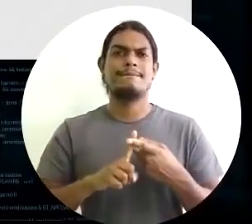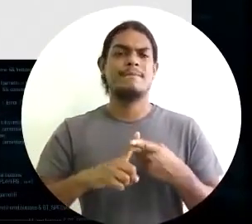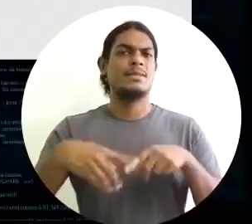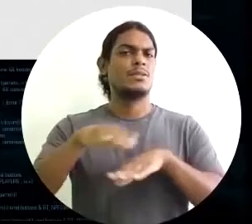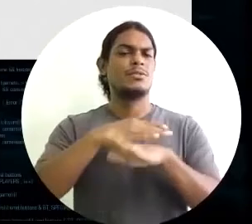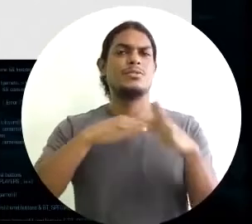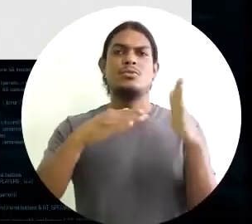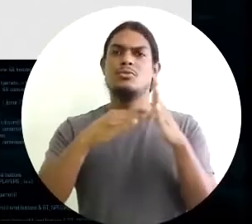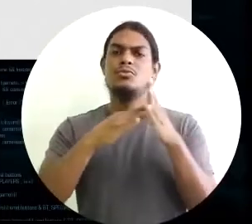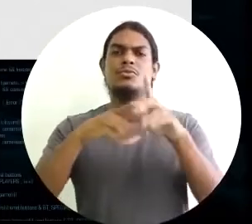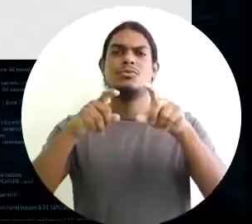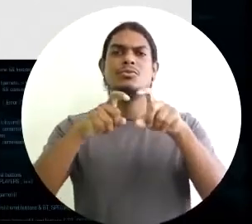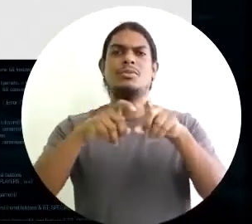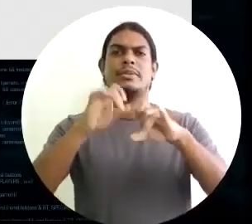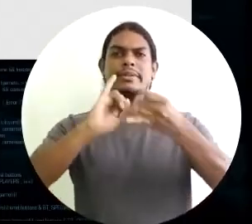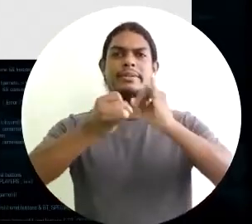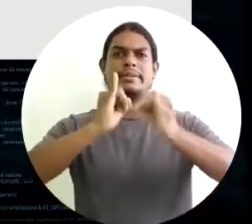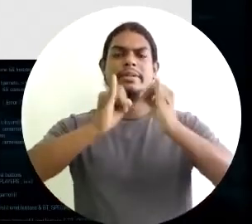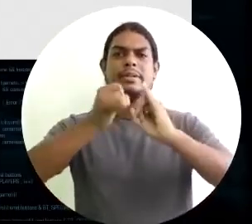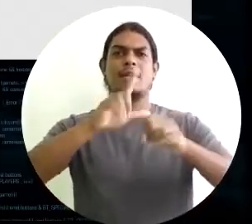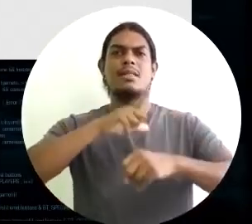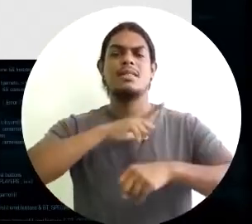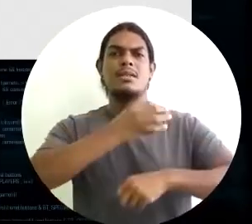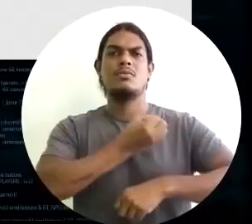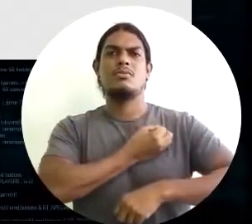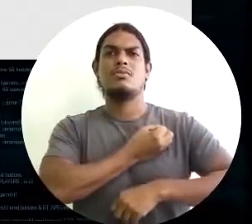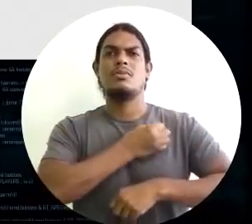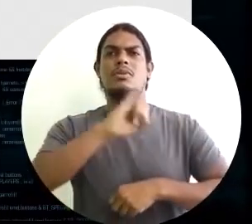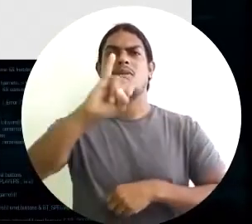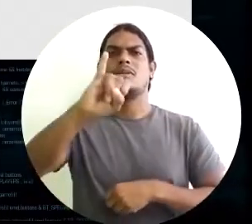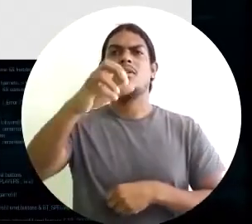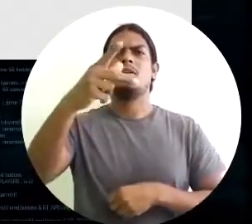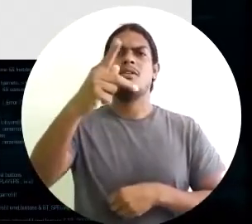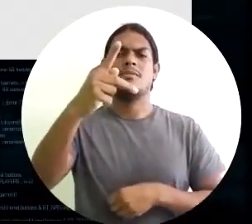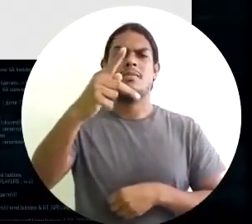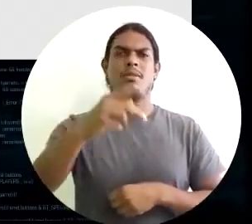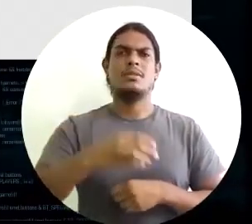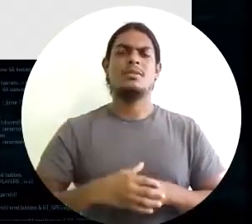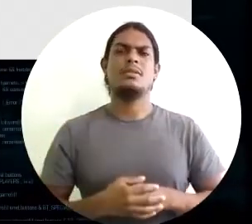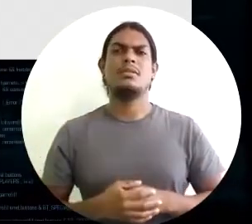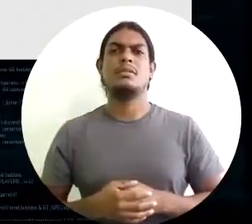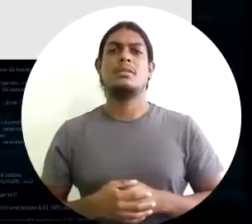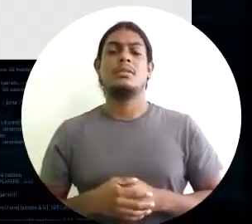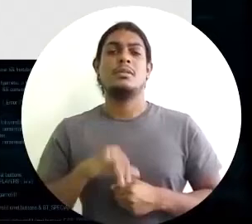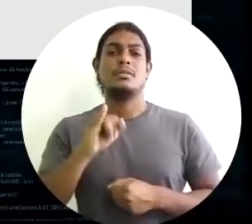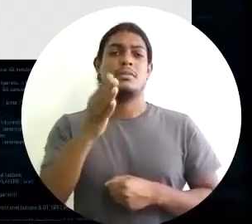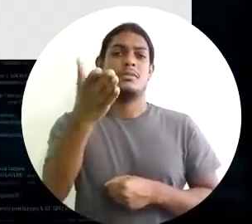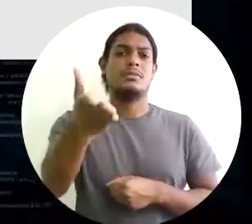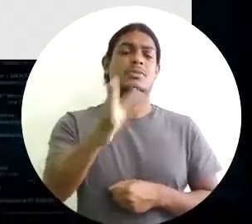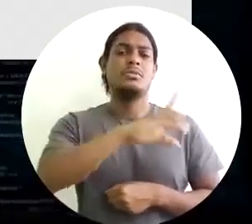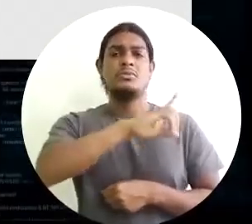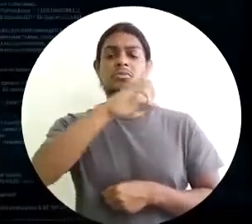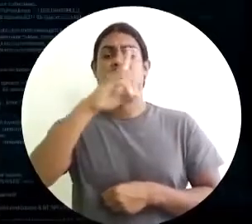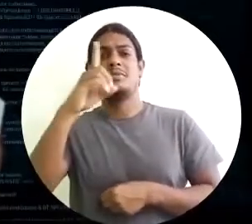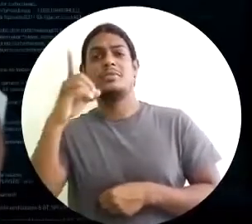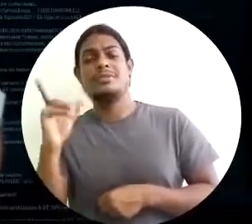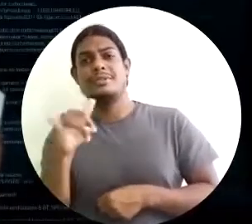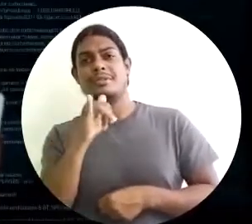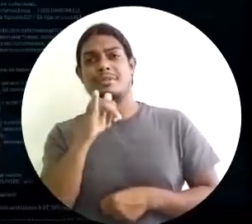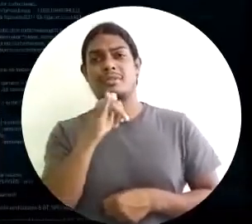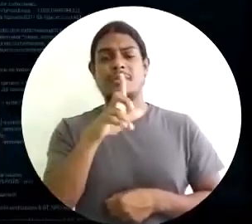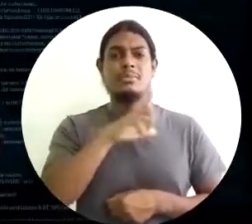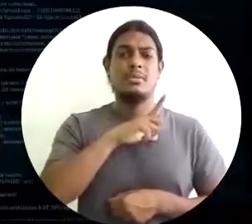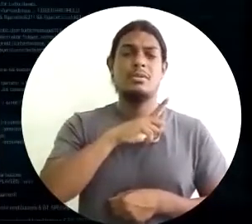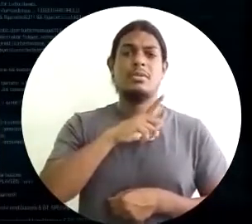tudo na internet ela é numerado e esse IP é essa numeração. Então, se você um dia tiver, por exemplo,